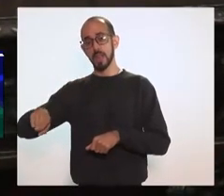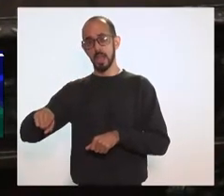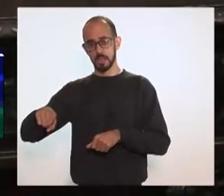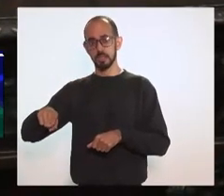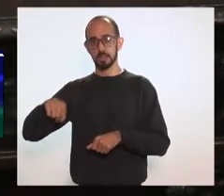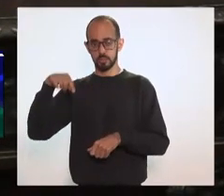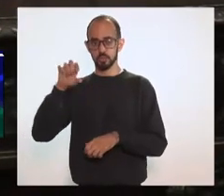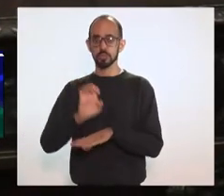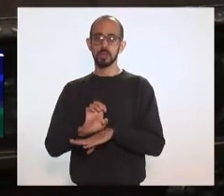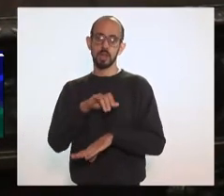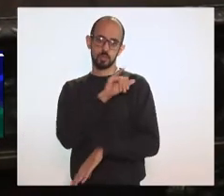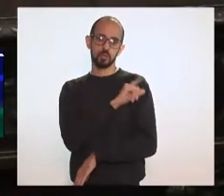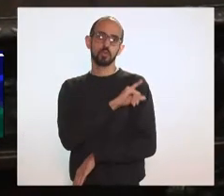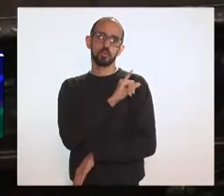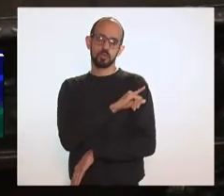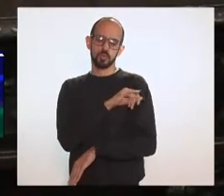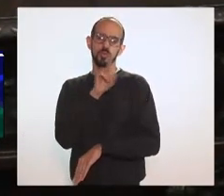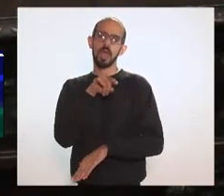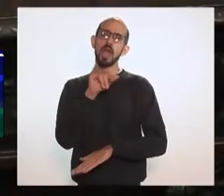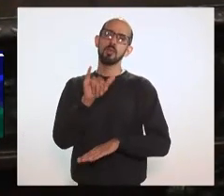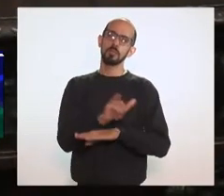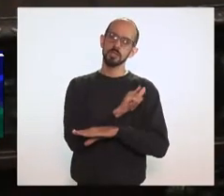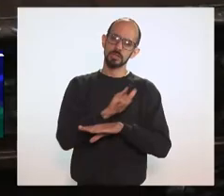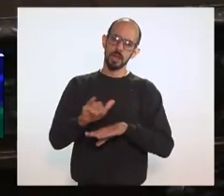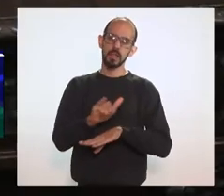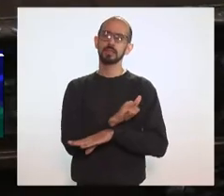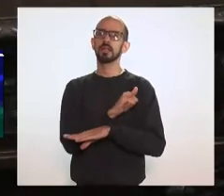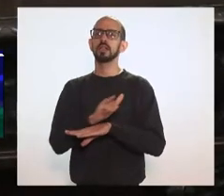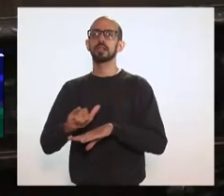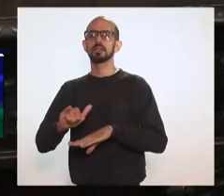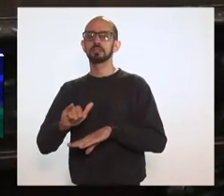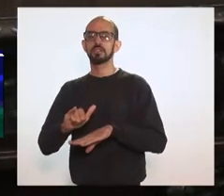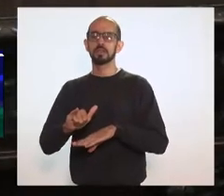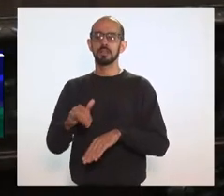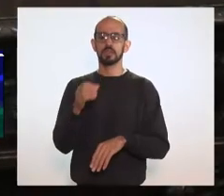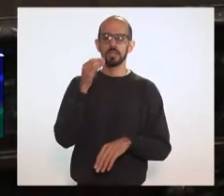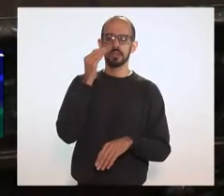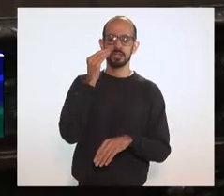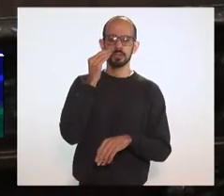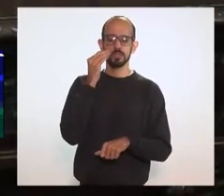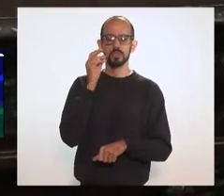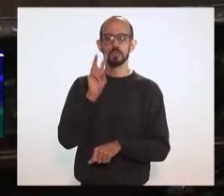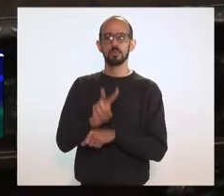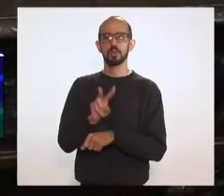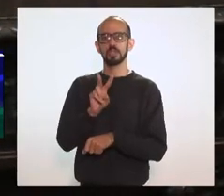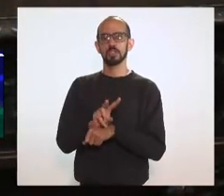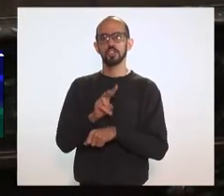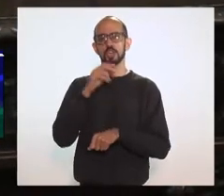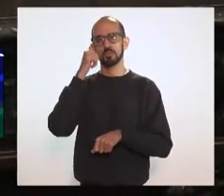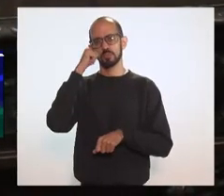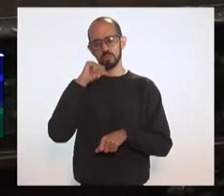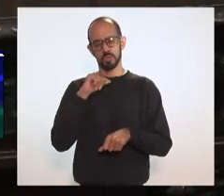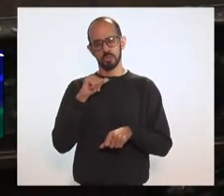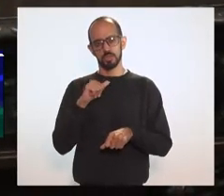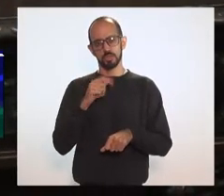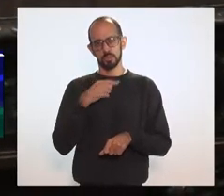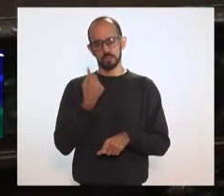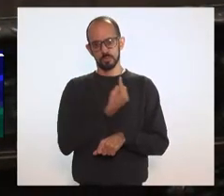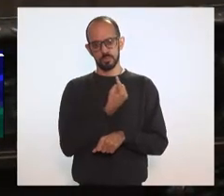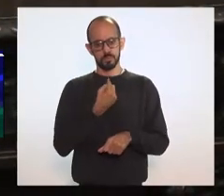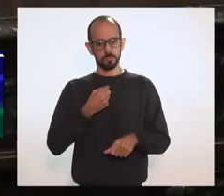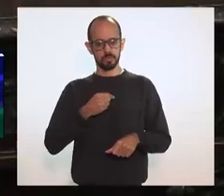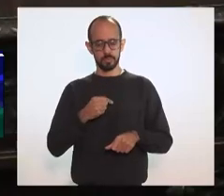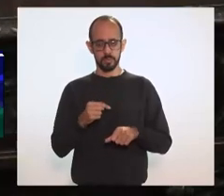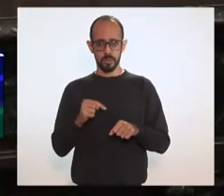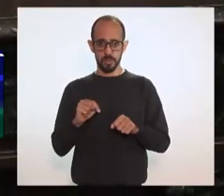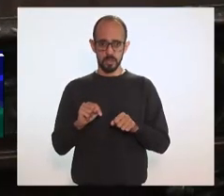garantir mais um mecanismo, mais um dispositivo de proteção às mulheres. Nós estamos tratando aqui de um dos